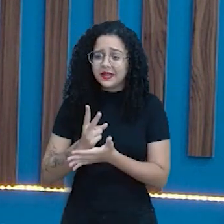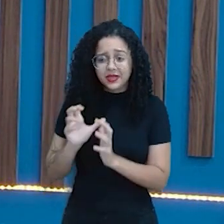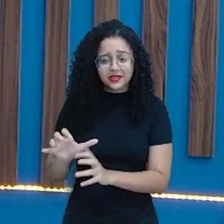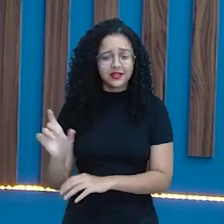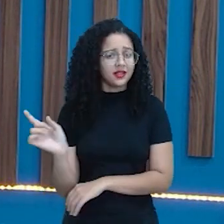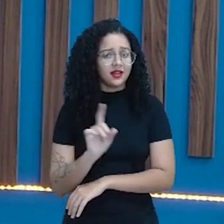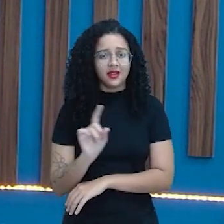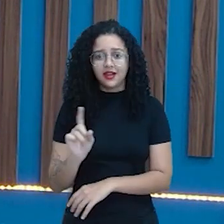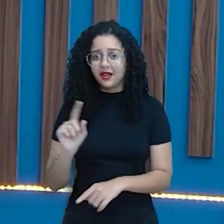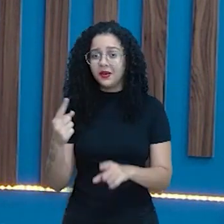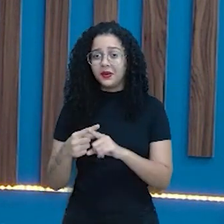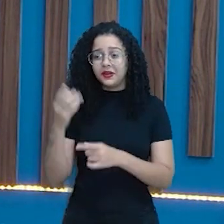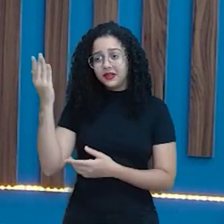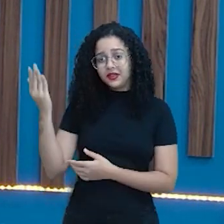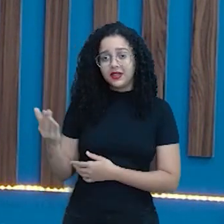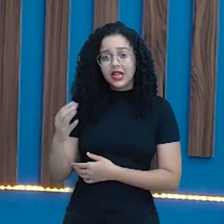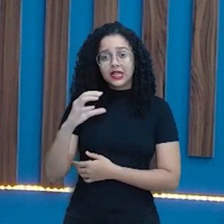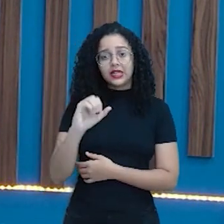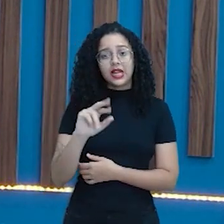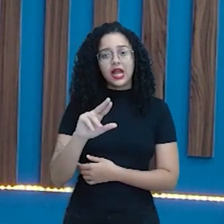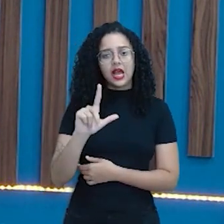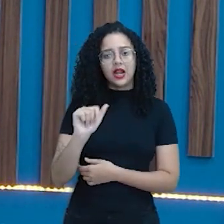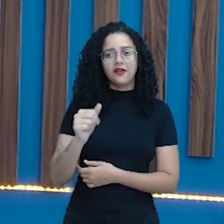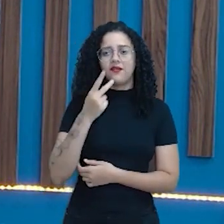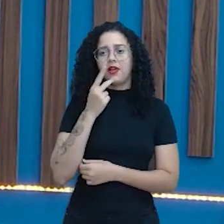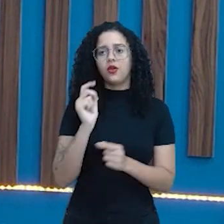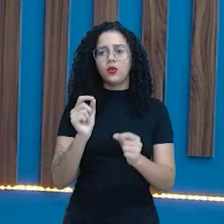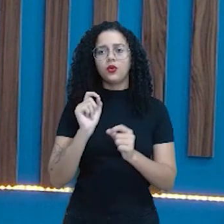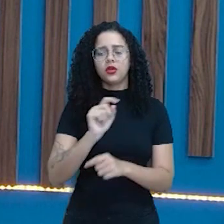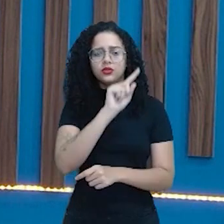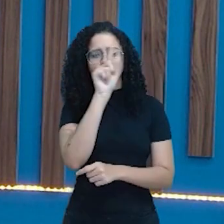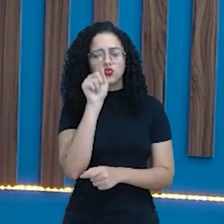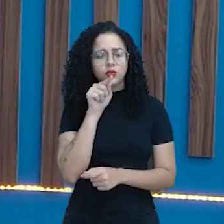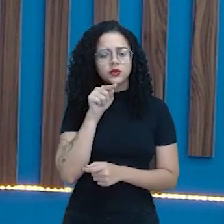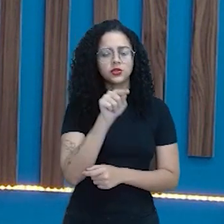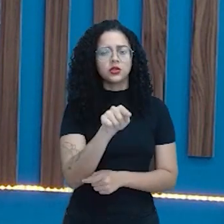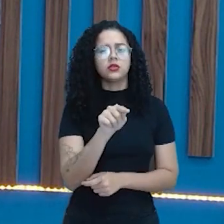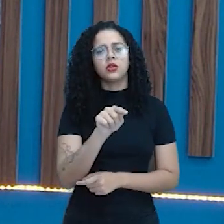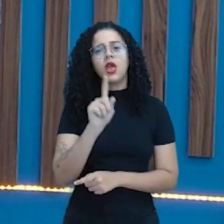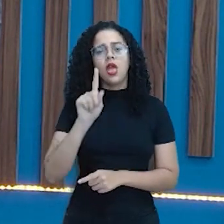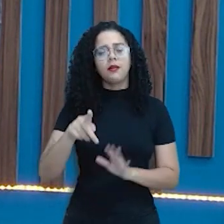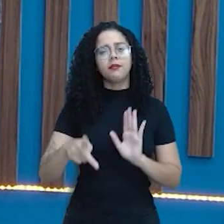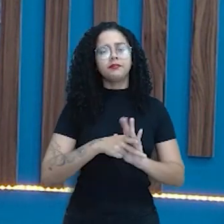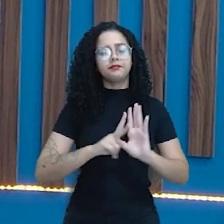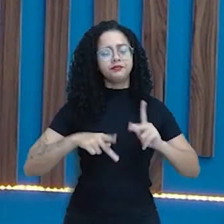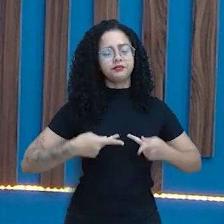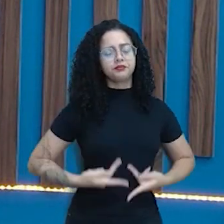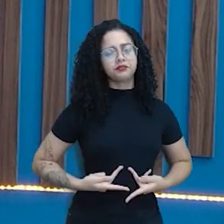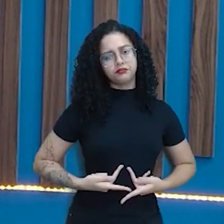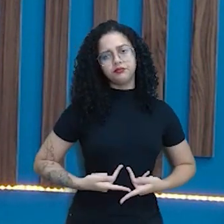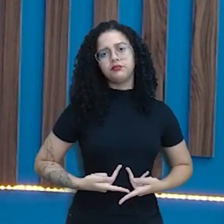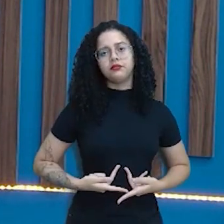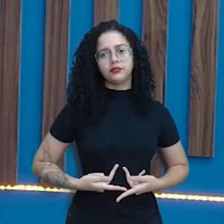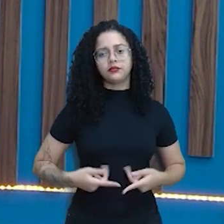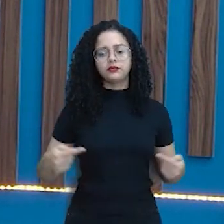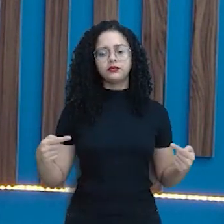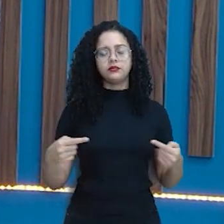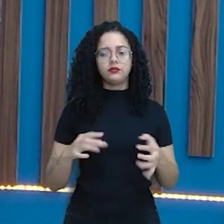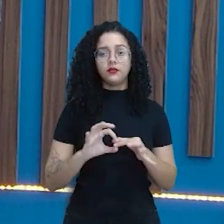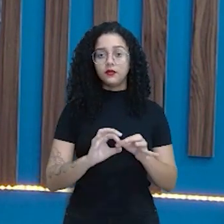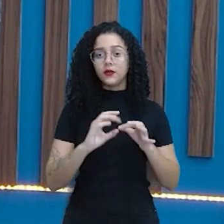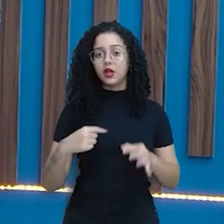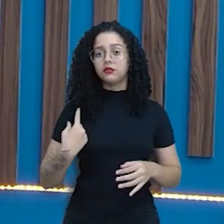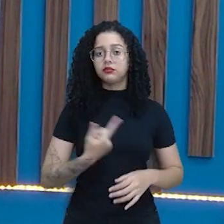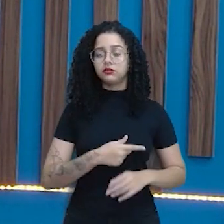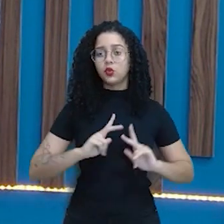assim, né? Porque como a professora Carla trouxe, essa questão da subjetividade, ela é algo inerente a nós seres humanos